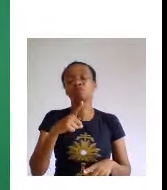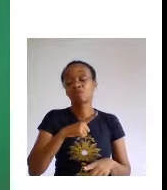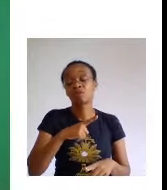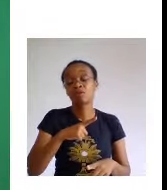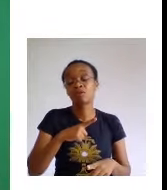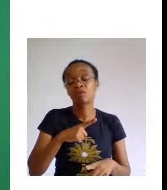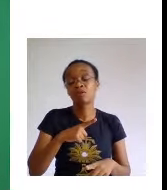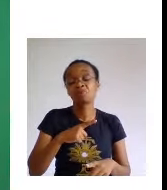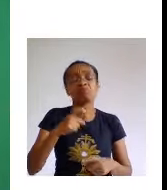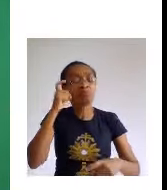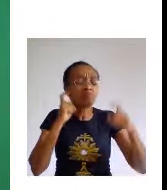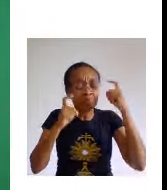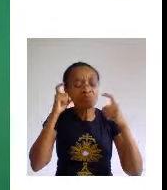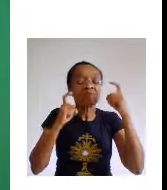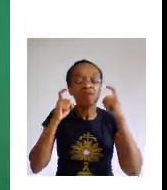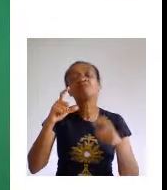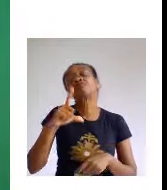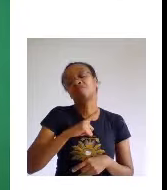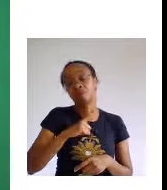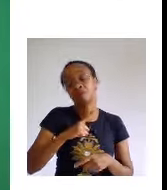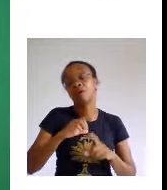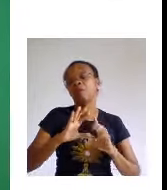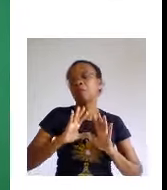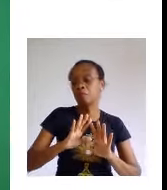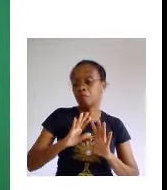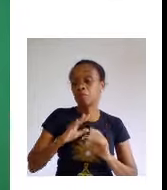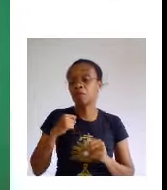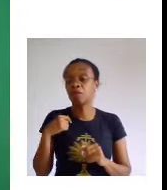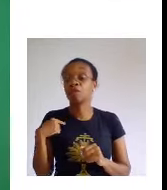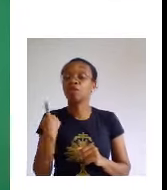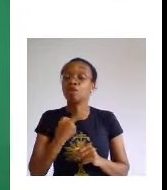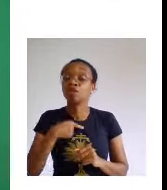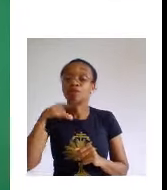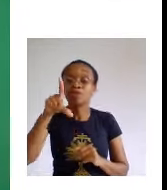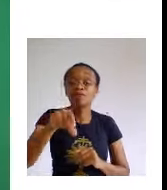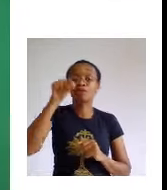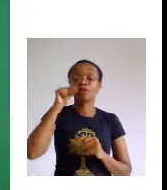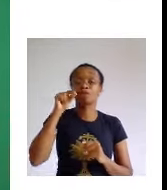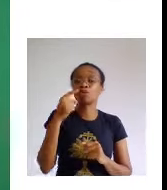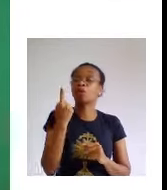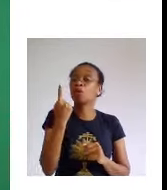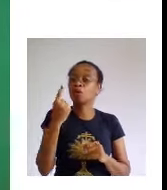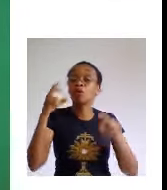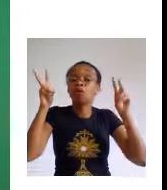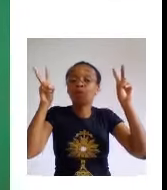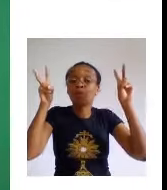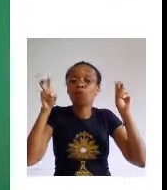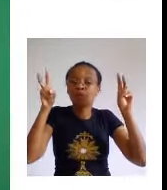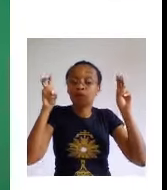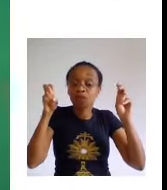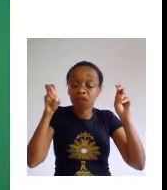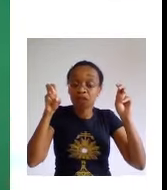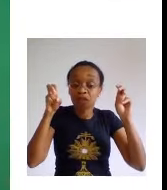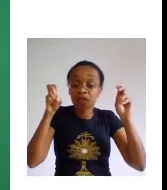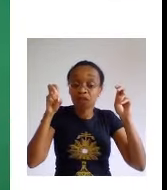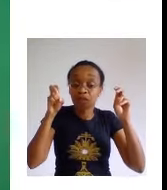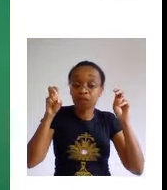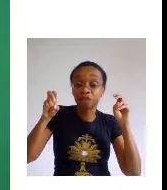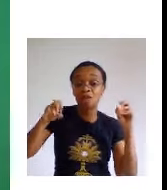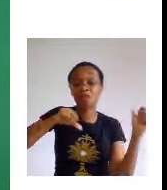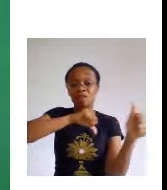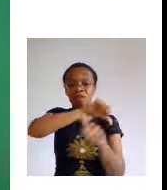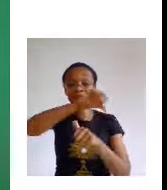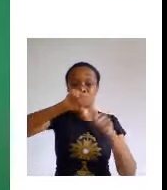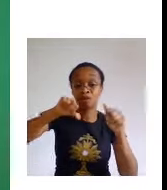e das várias preocupações que ela está inserida, né, hoje nós vamos destacar um tema sobre as emergências climáticas, que é de